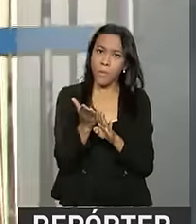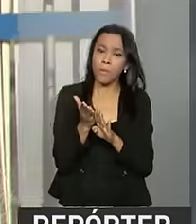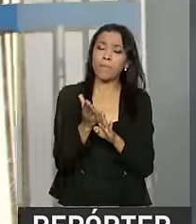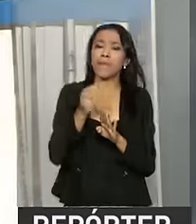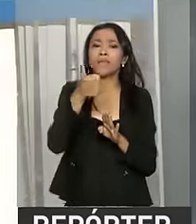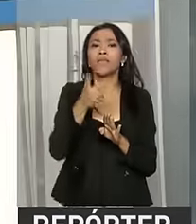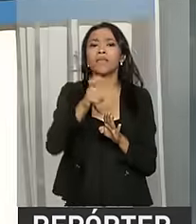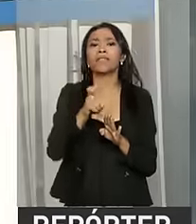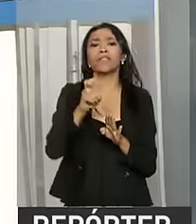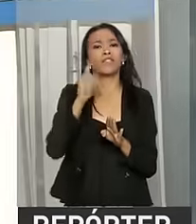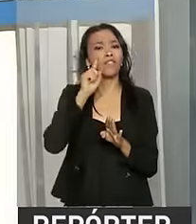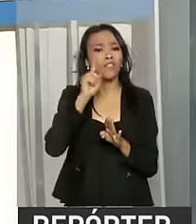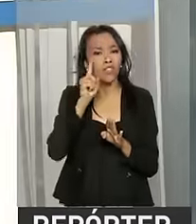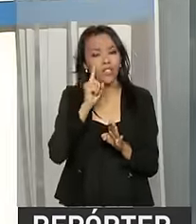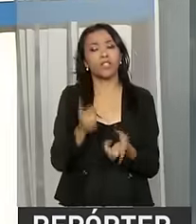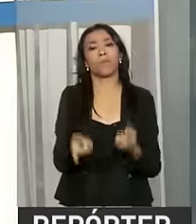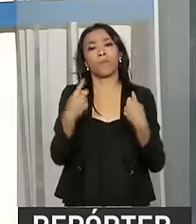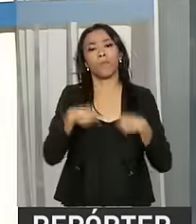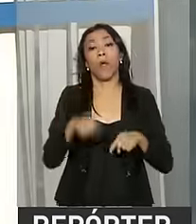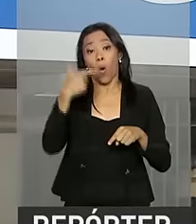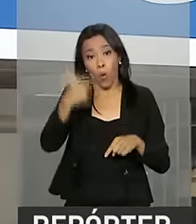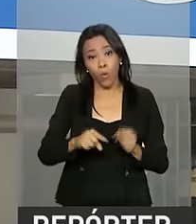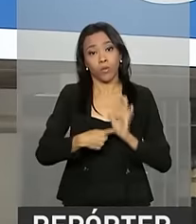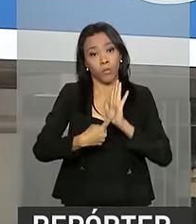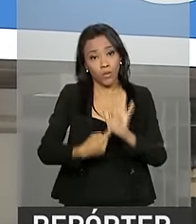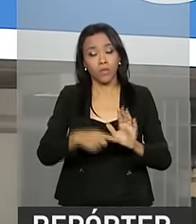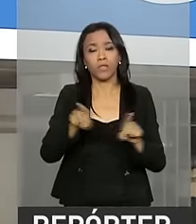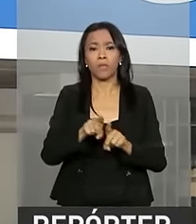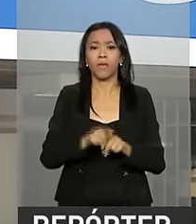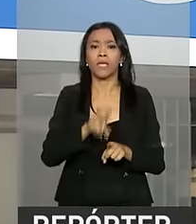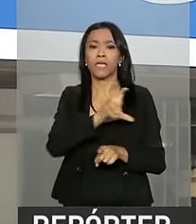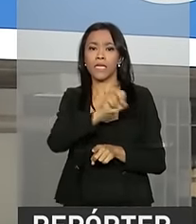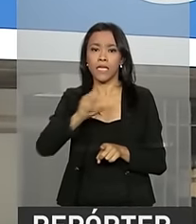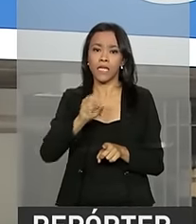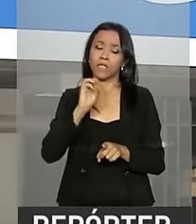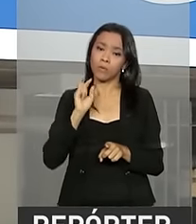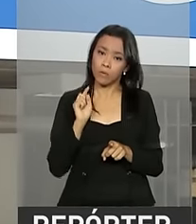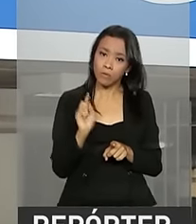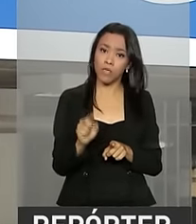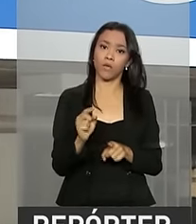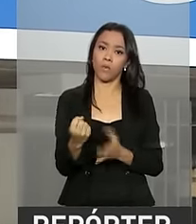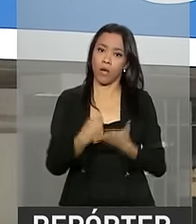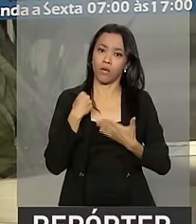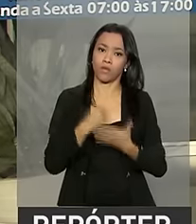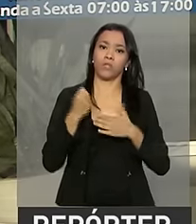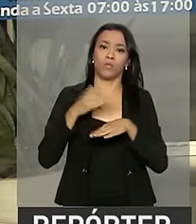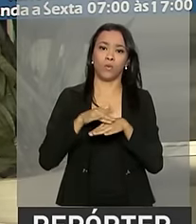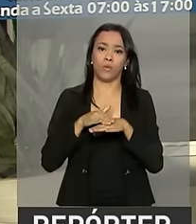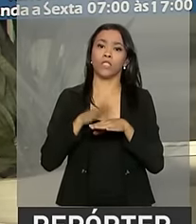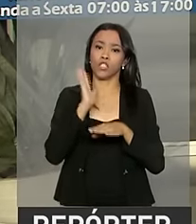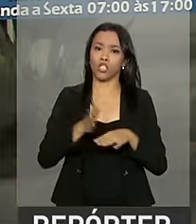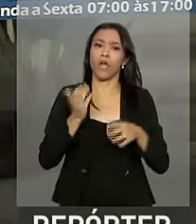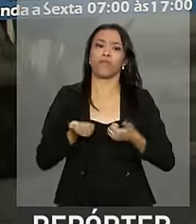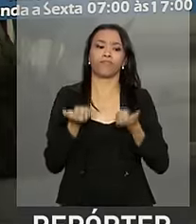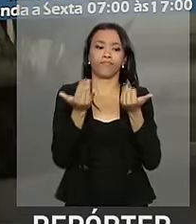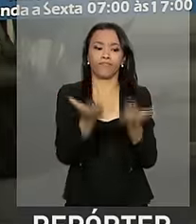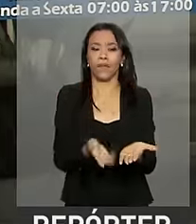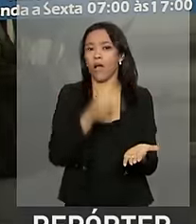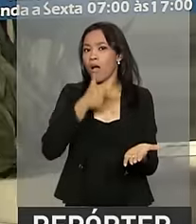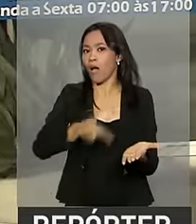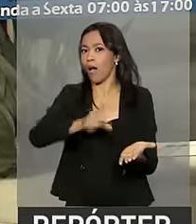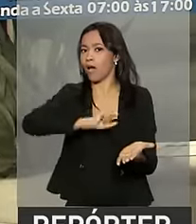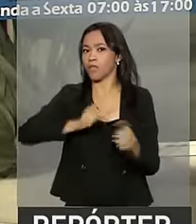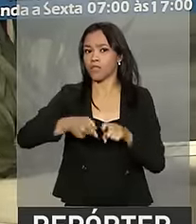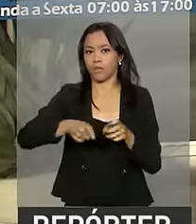15 dias o levantamento também mostrou a existência de 500.000 auxílios doenças que foram concedidos sem a perícia